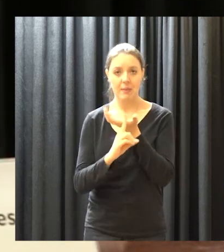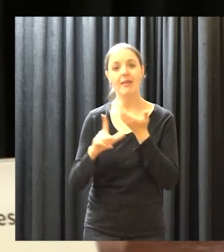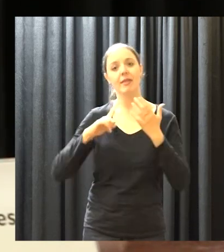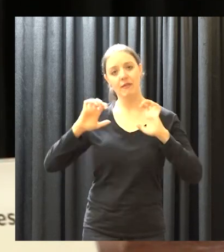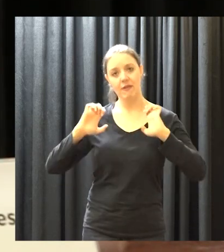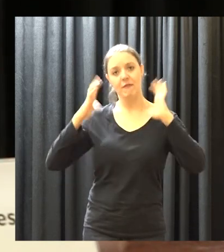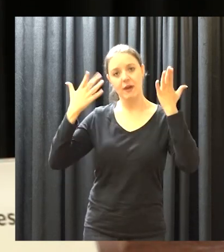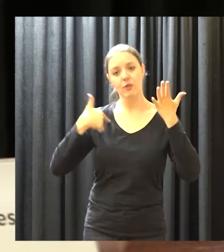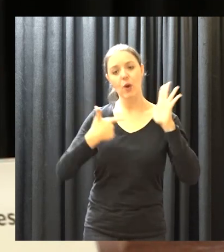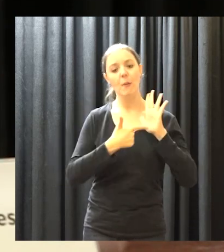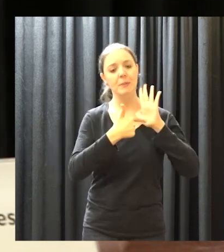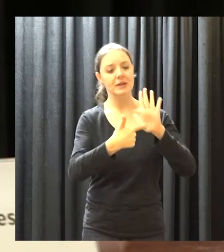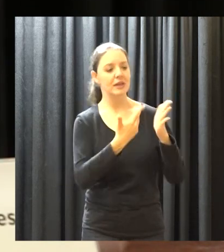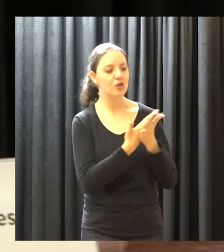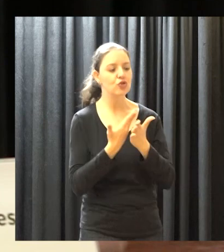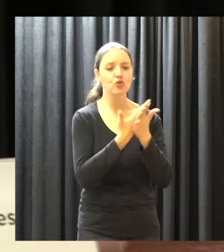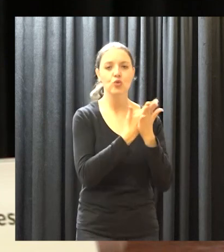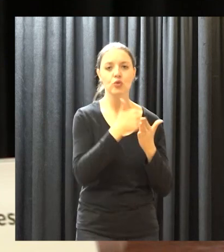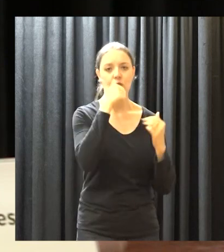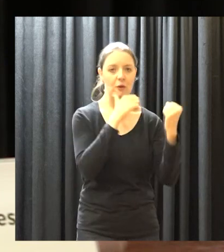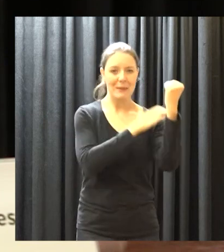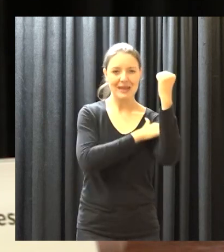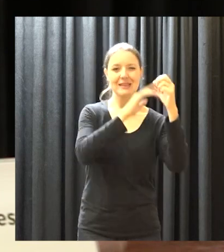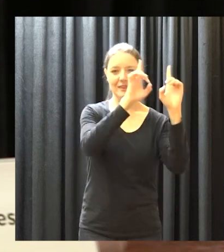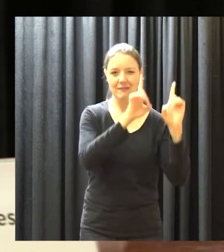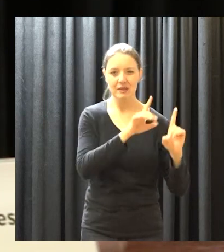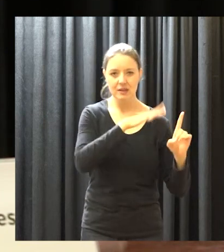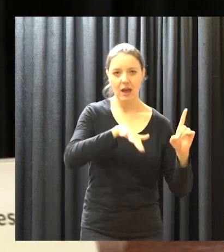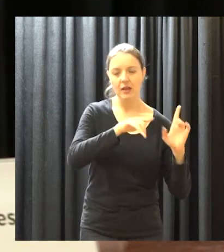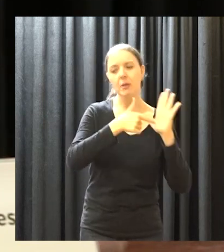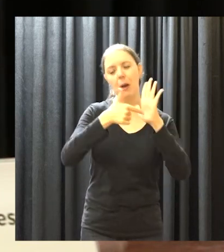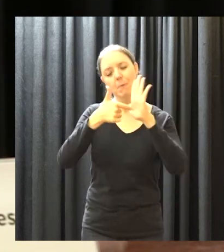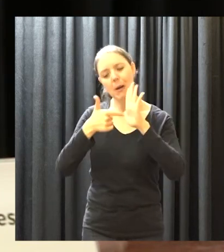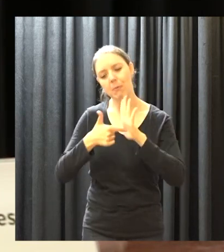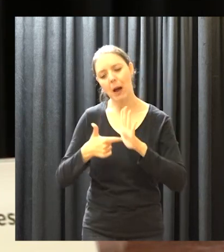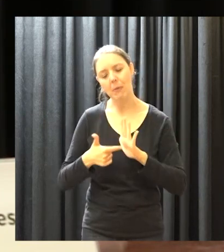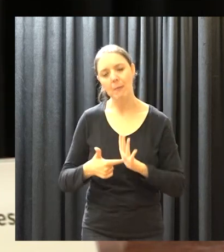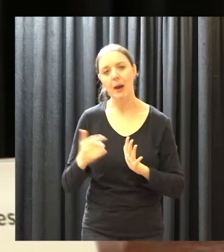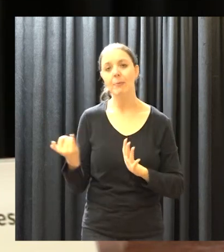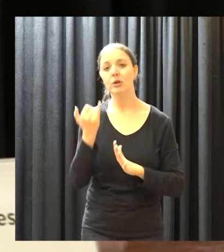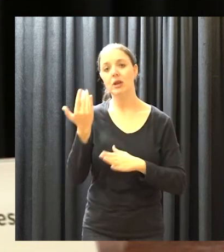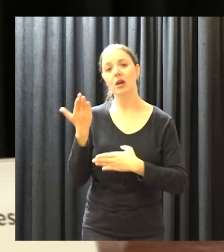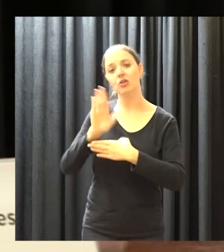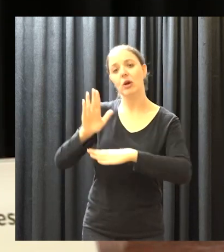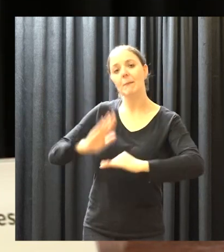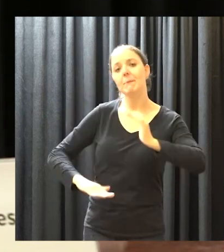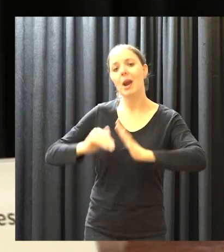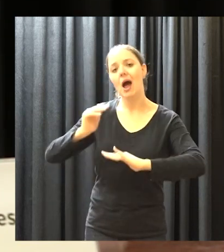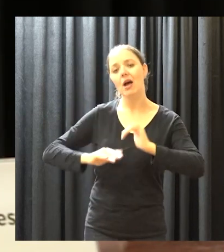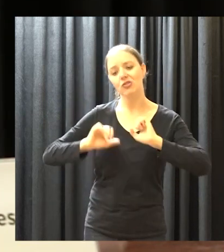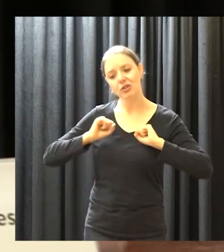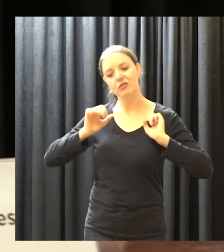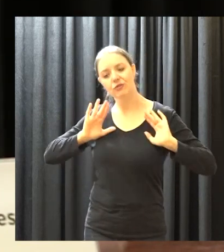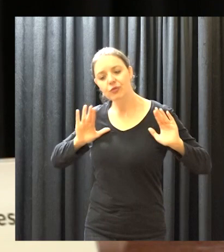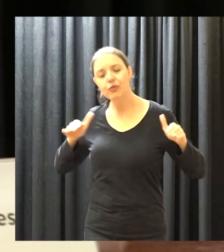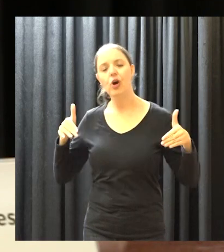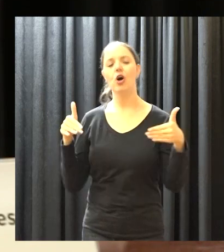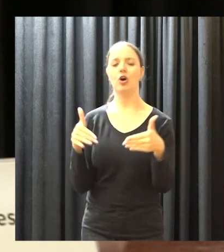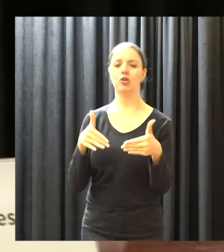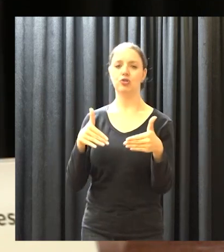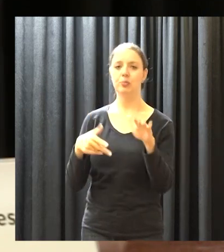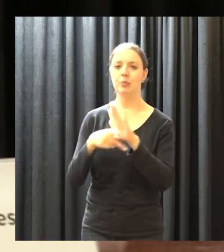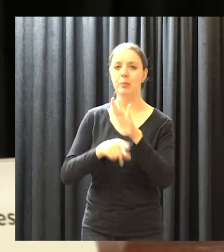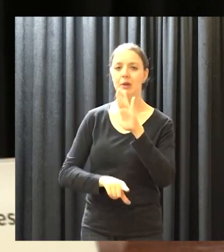muito importantes dos estudos feministas da deficiência para a construção de práticas comprometidas com a implementação